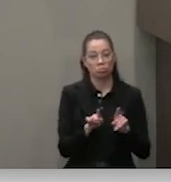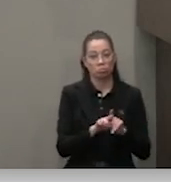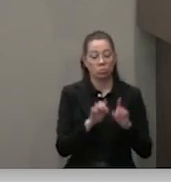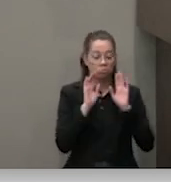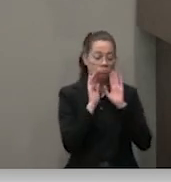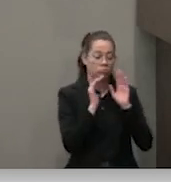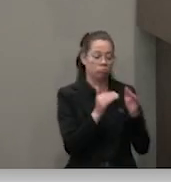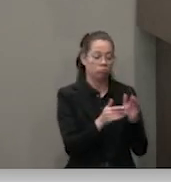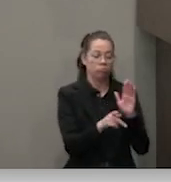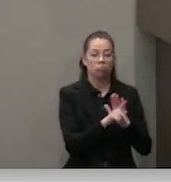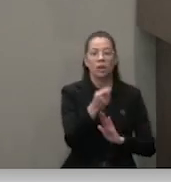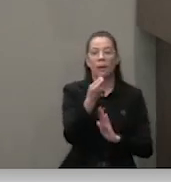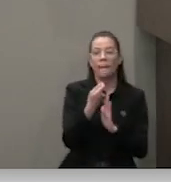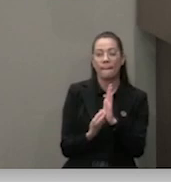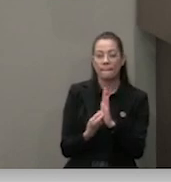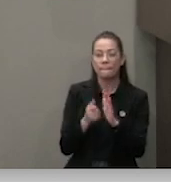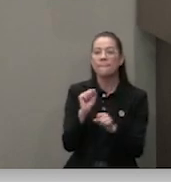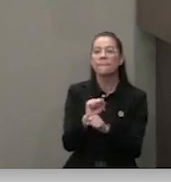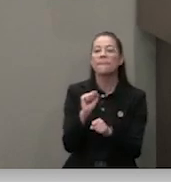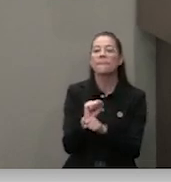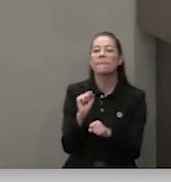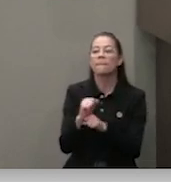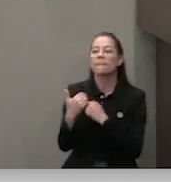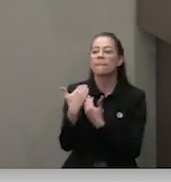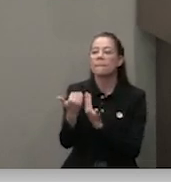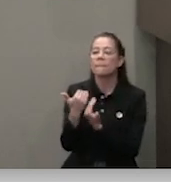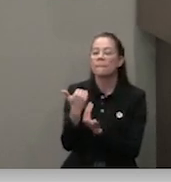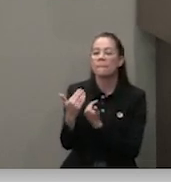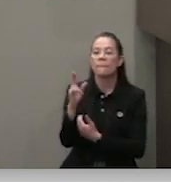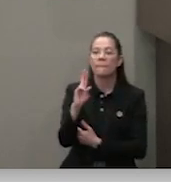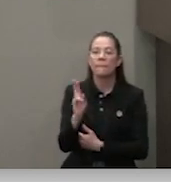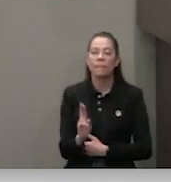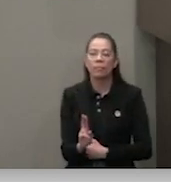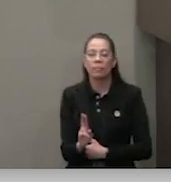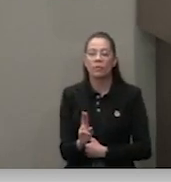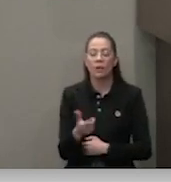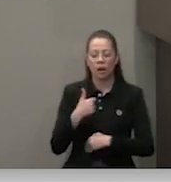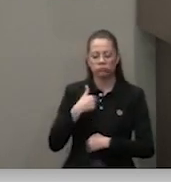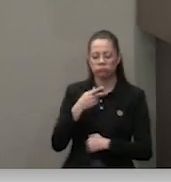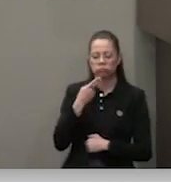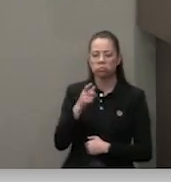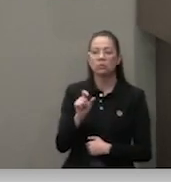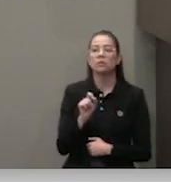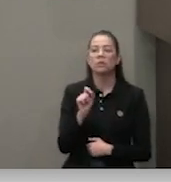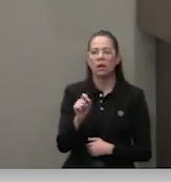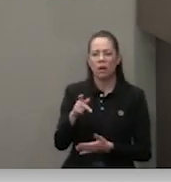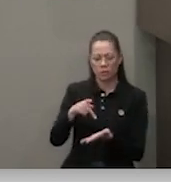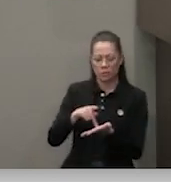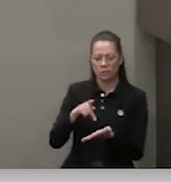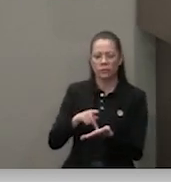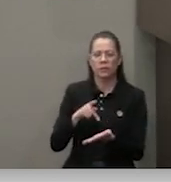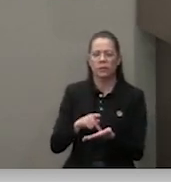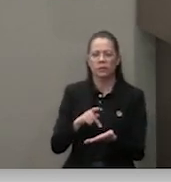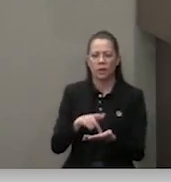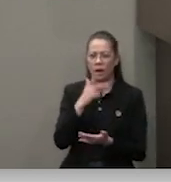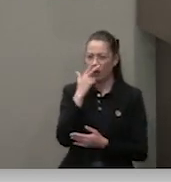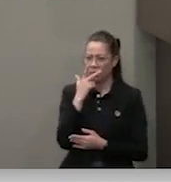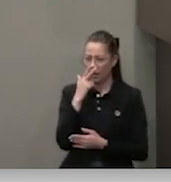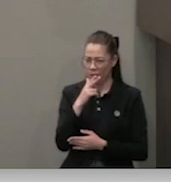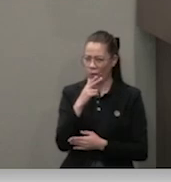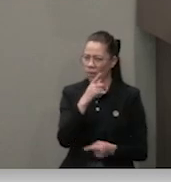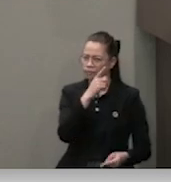ainda com concursados esperando nomeação quer dizer quando eu digo que na verdade se está fraudando o